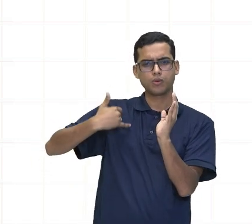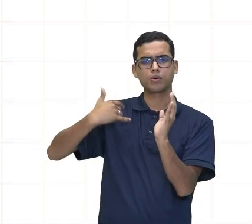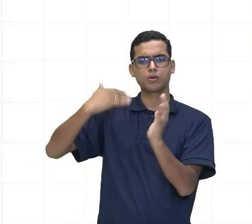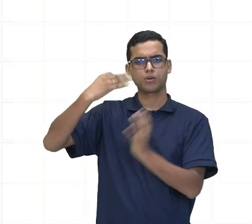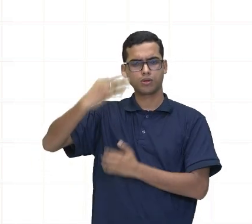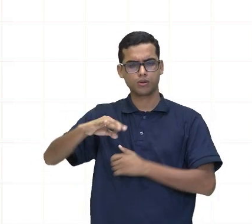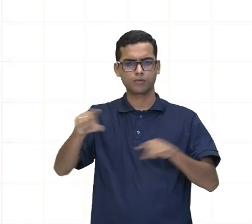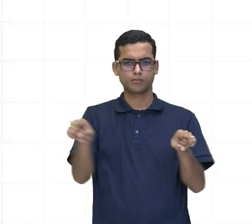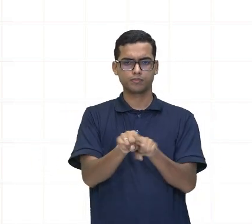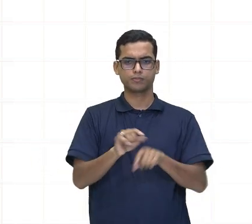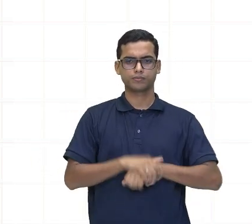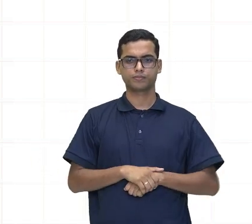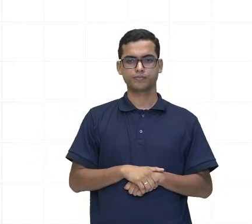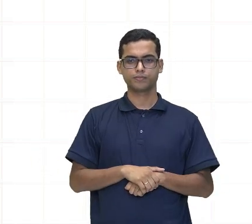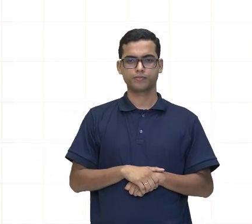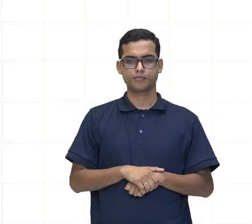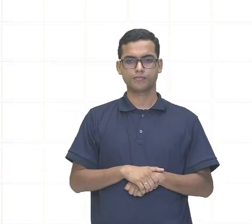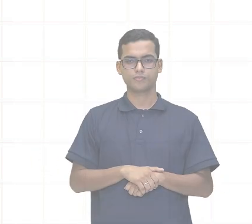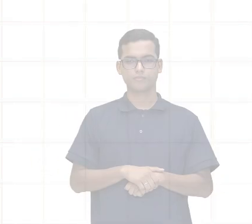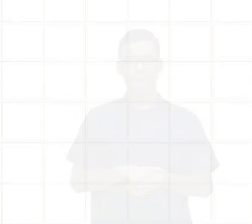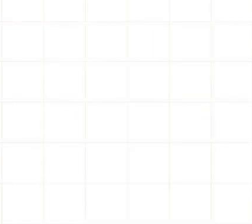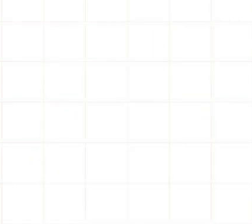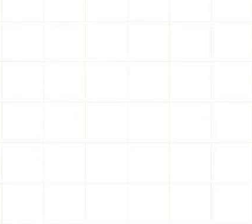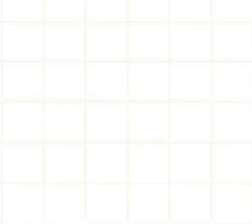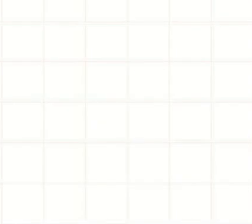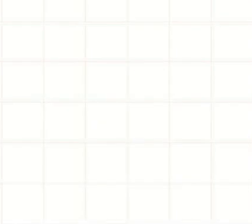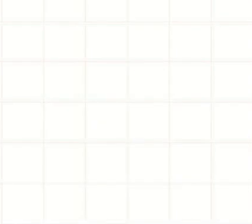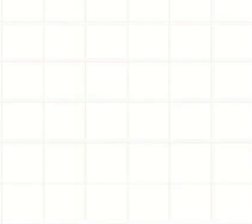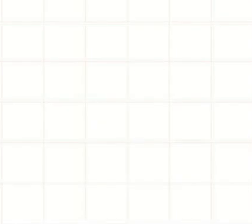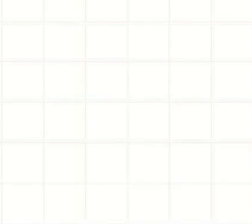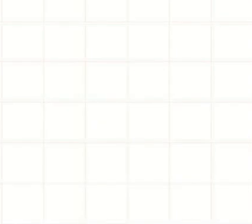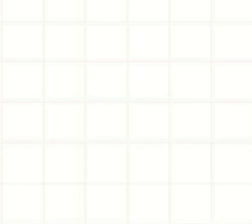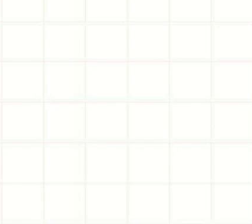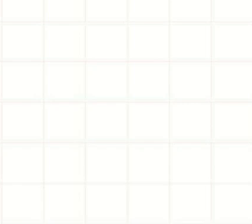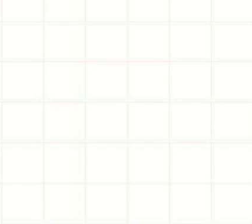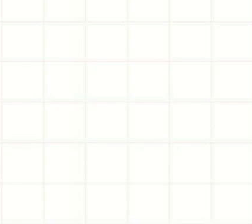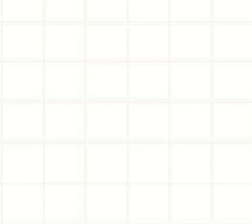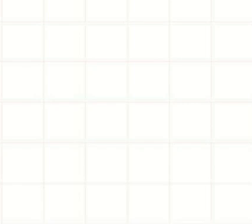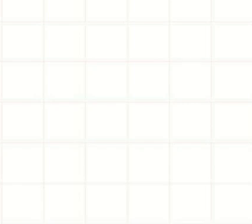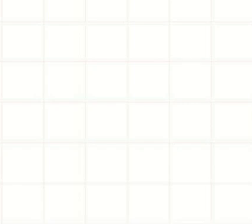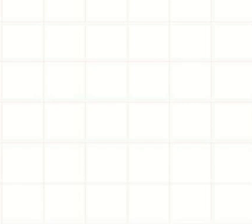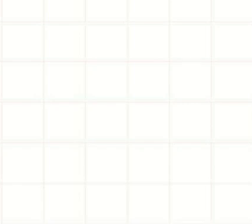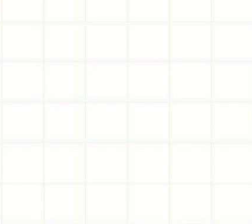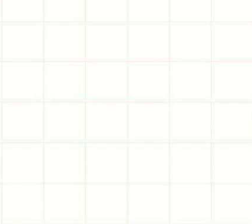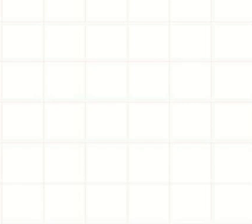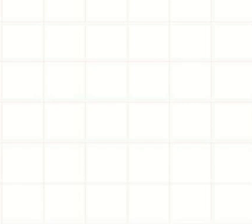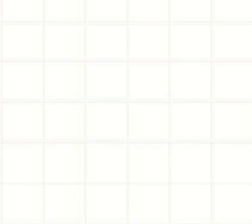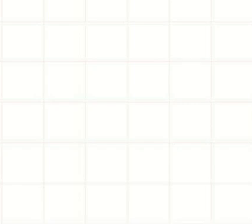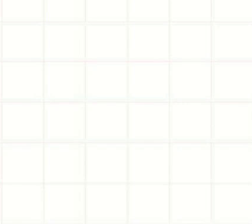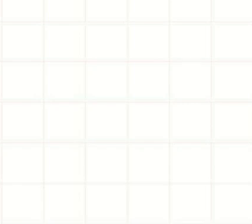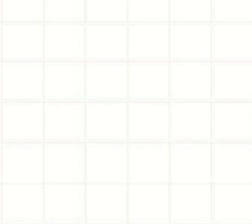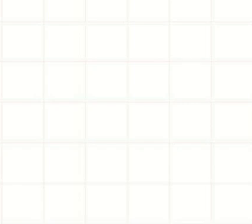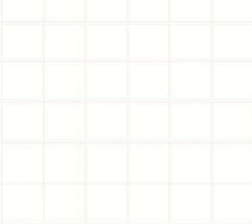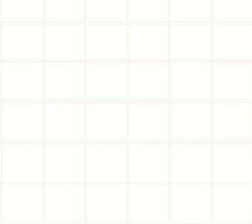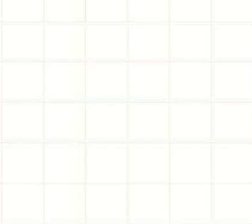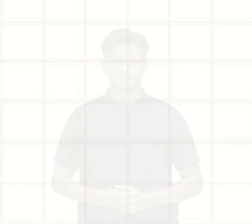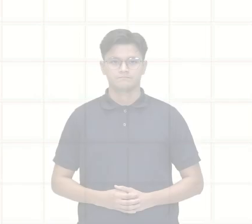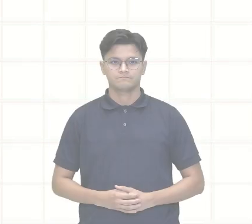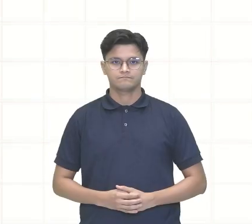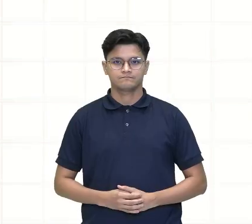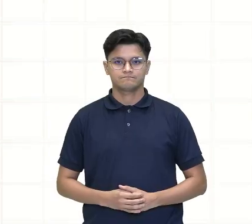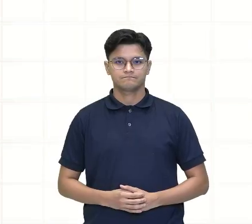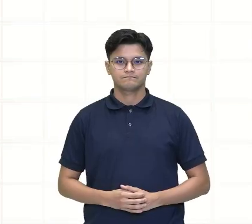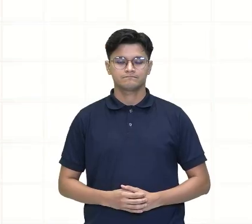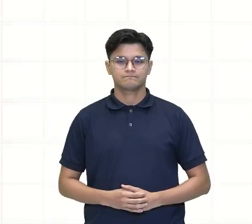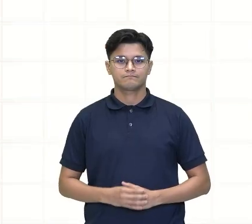significa o grupo de idades, tá bom, gente? Não aqui apenas para não ficar nenhuma dúvida com relação aos